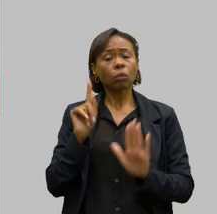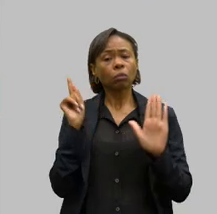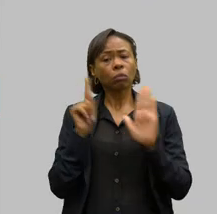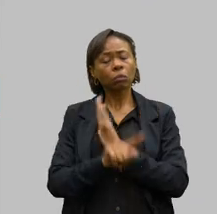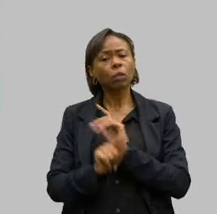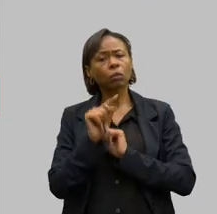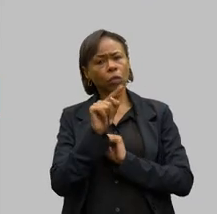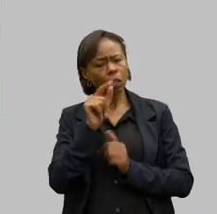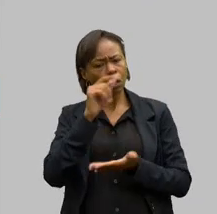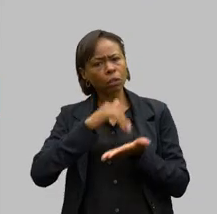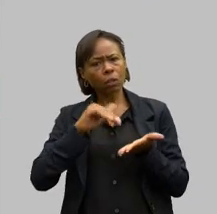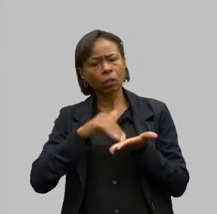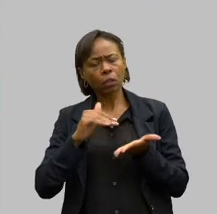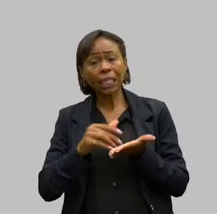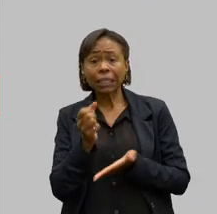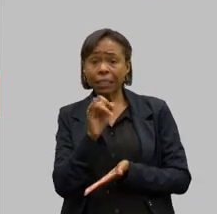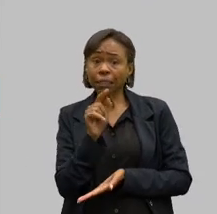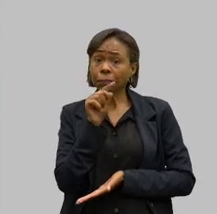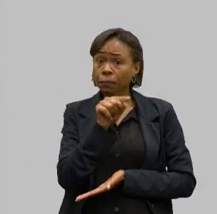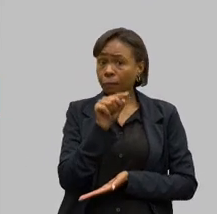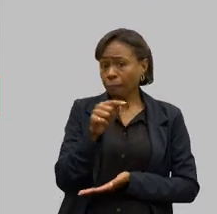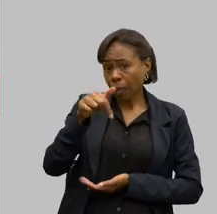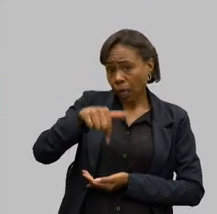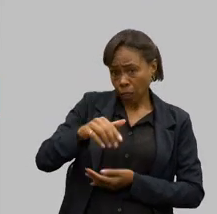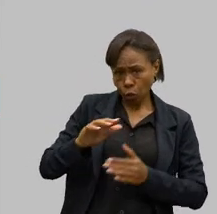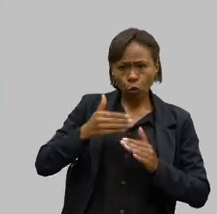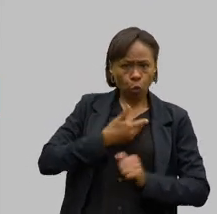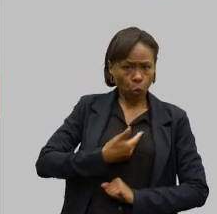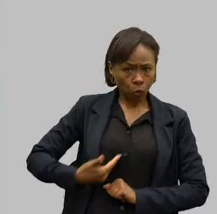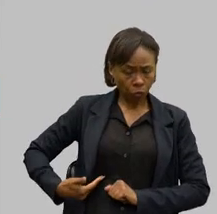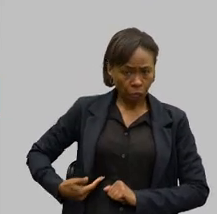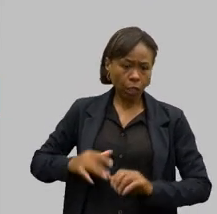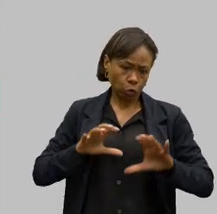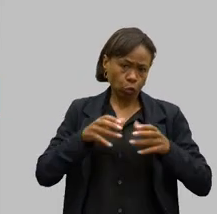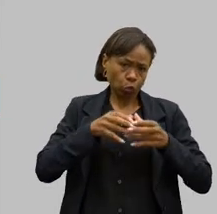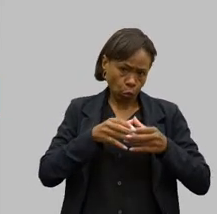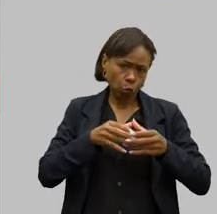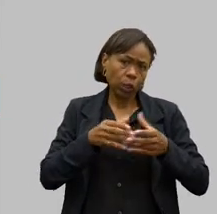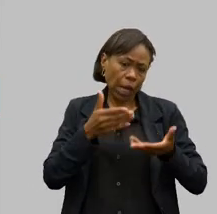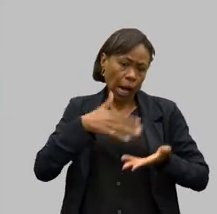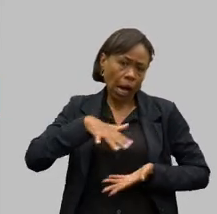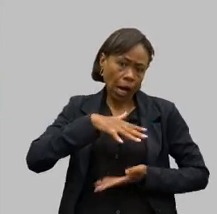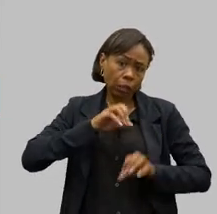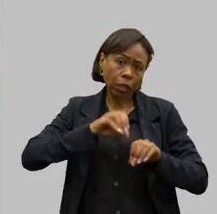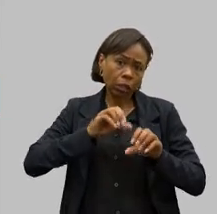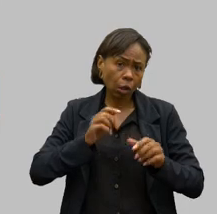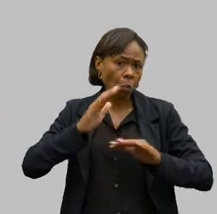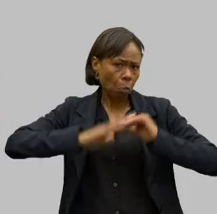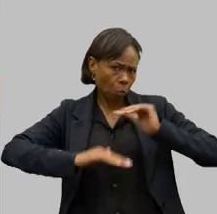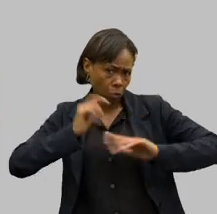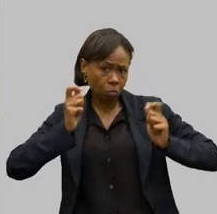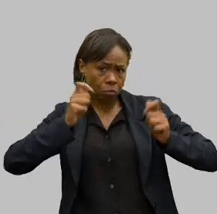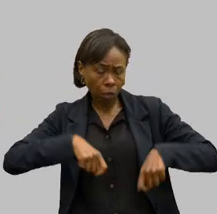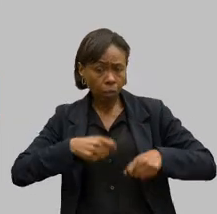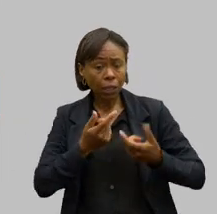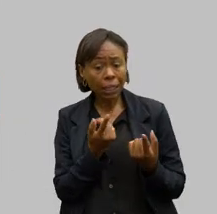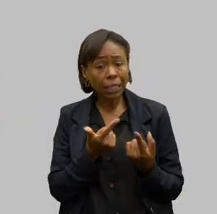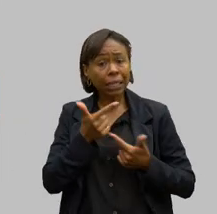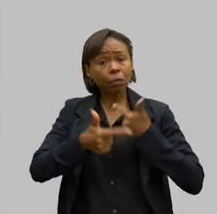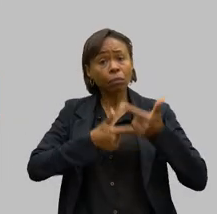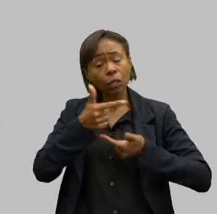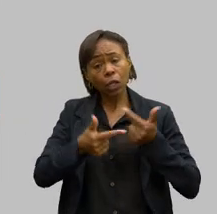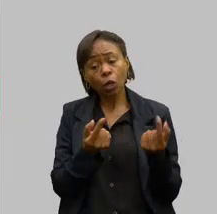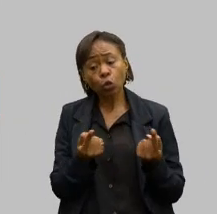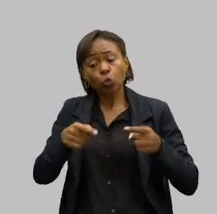faço à vossa excelência é se os senhores do governo, se os senhores da pasta da educação têm competência para trabalhar junto de um profissional de